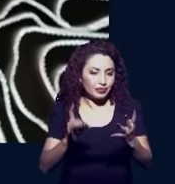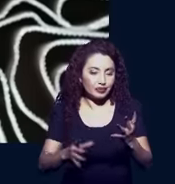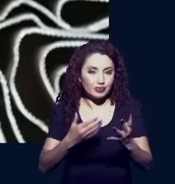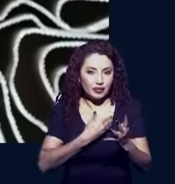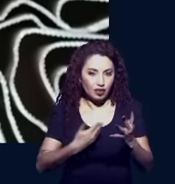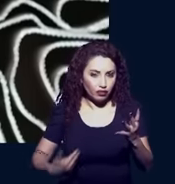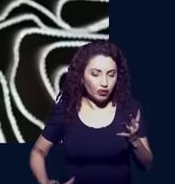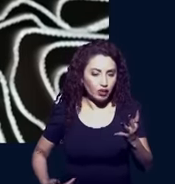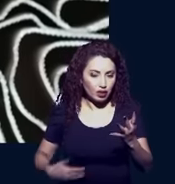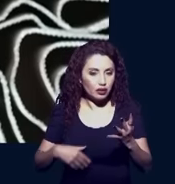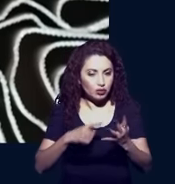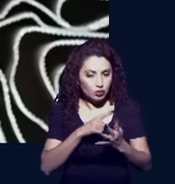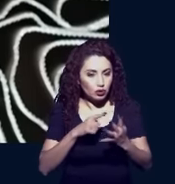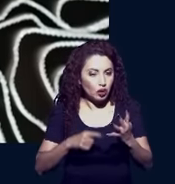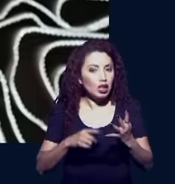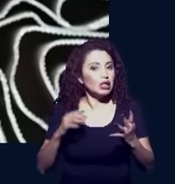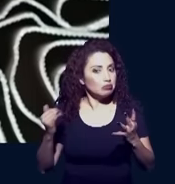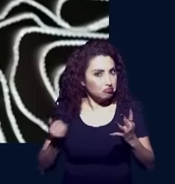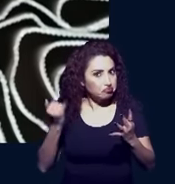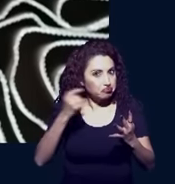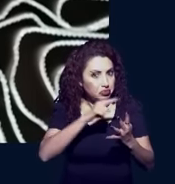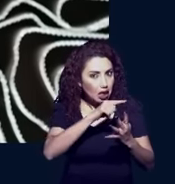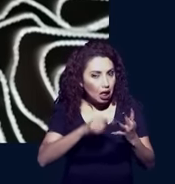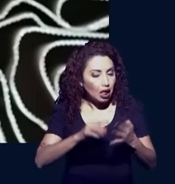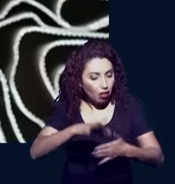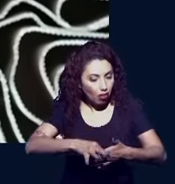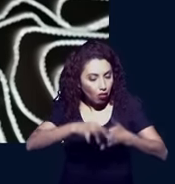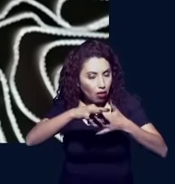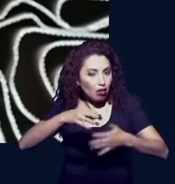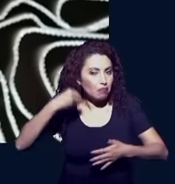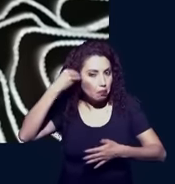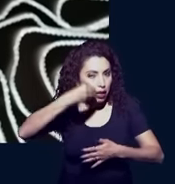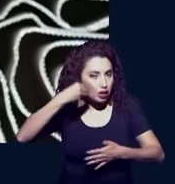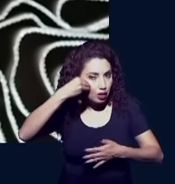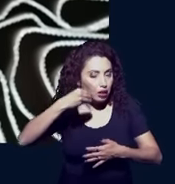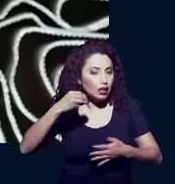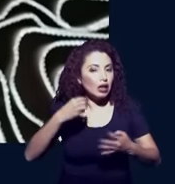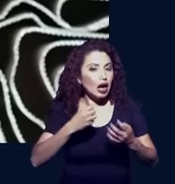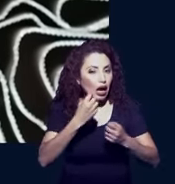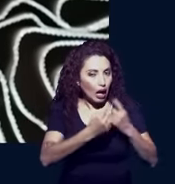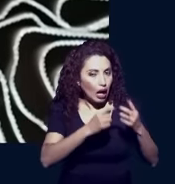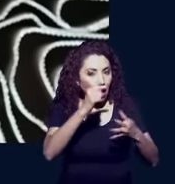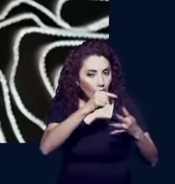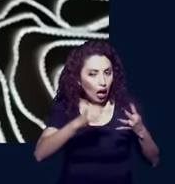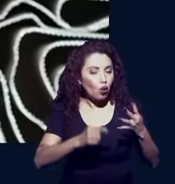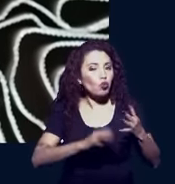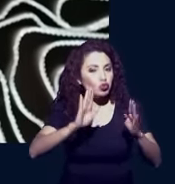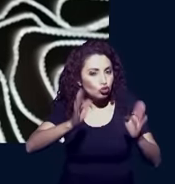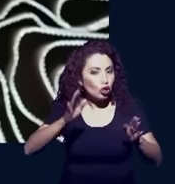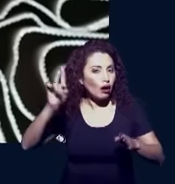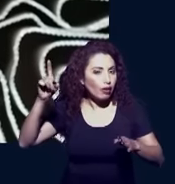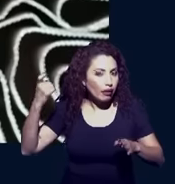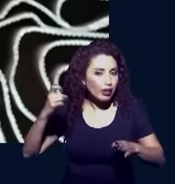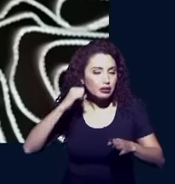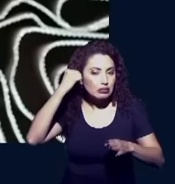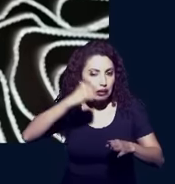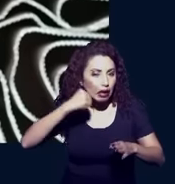ainda importante porque são lideranças exper entes muitos já foram ou senadores ou ex-governadores